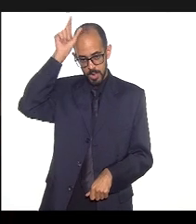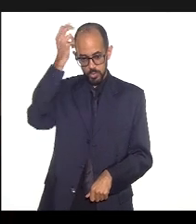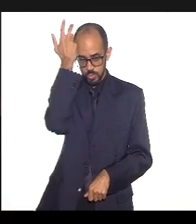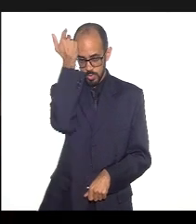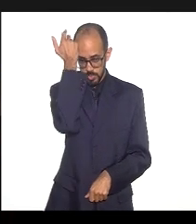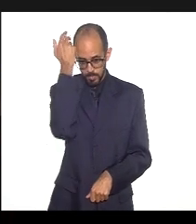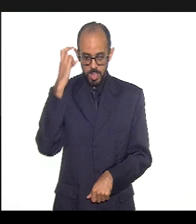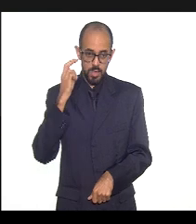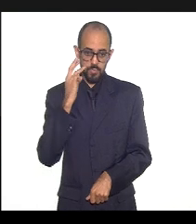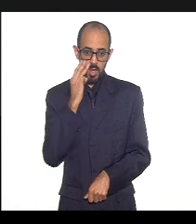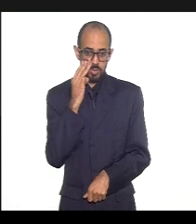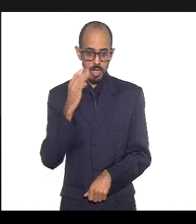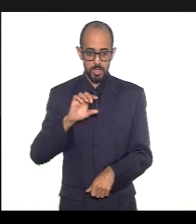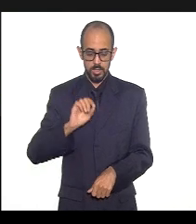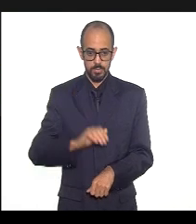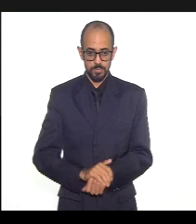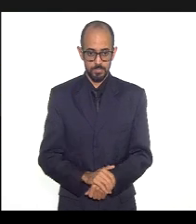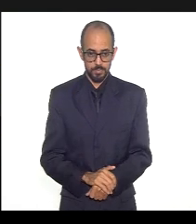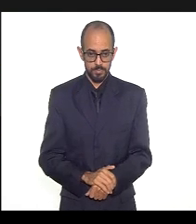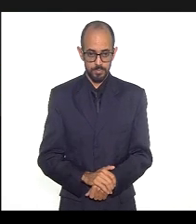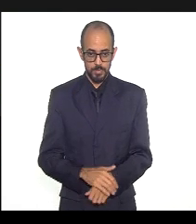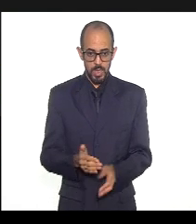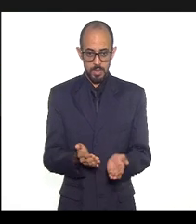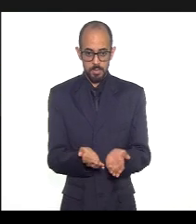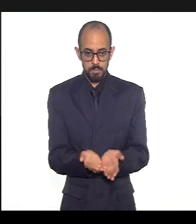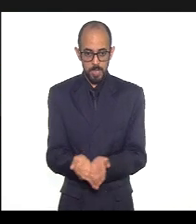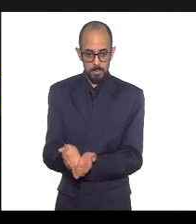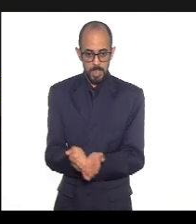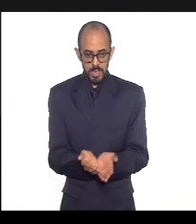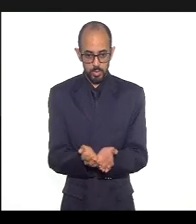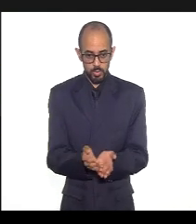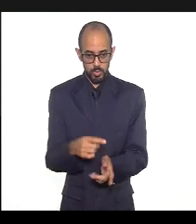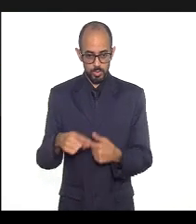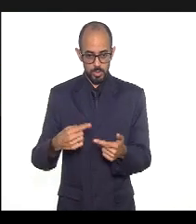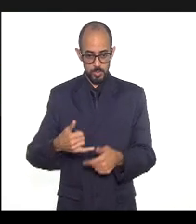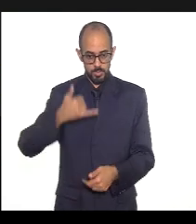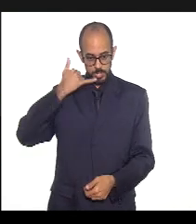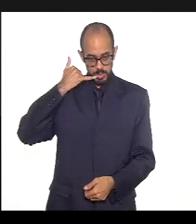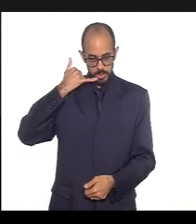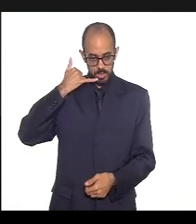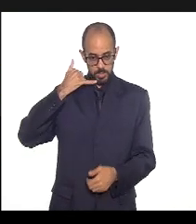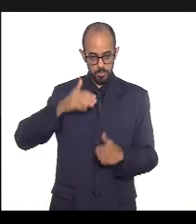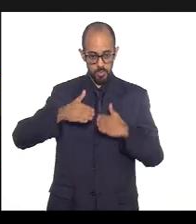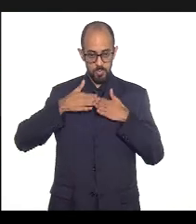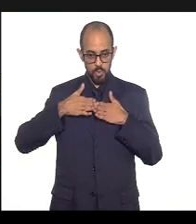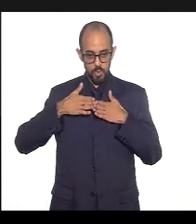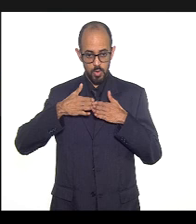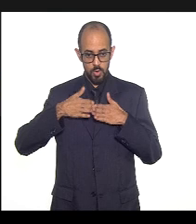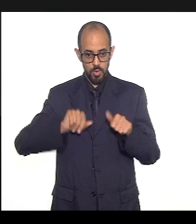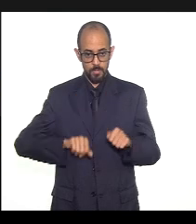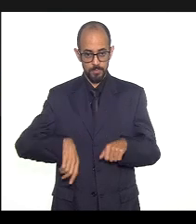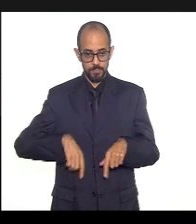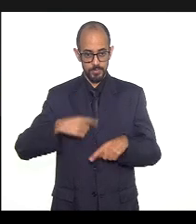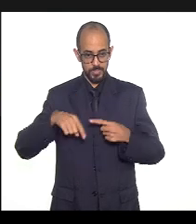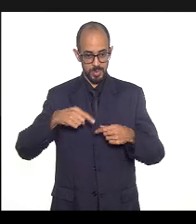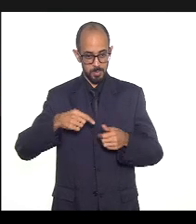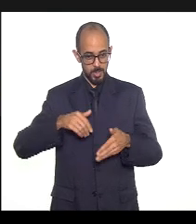Perfeito. Ok, Bebetão, estou precisando falar. Depois liga, por favor. Ô, Val, daqui a pouco futebol,